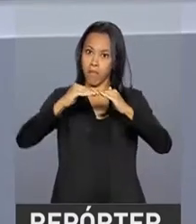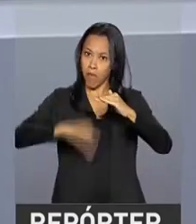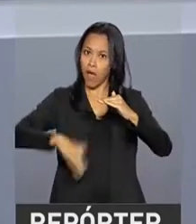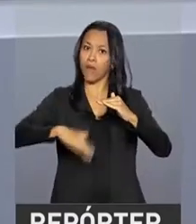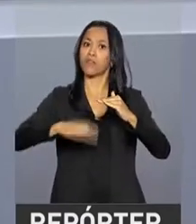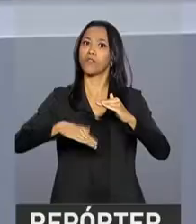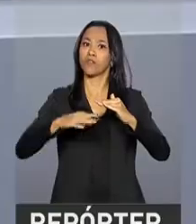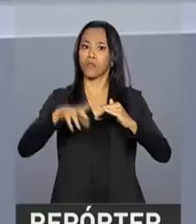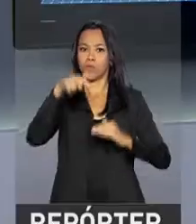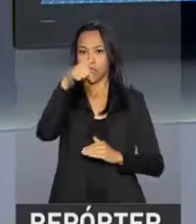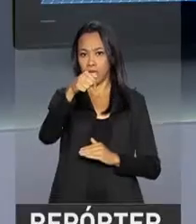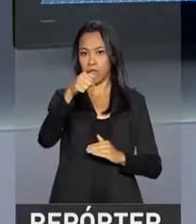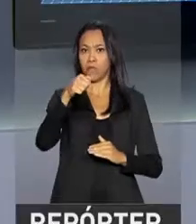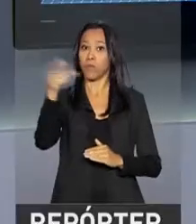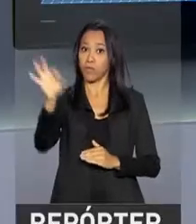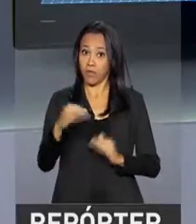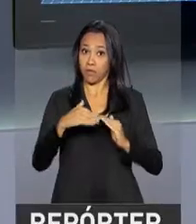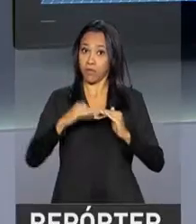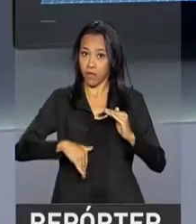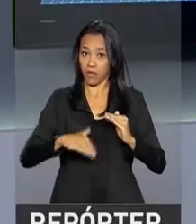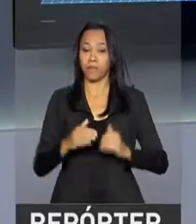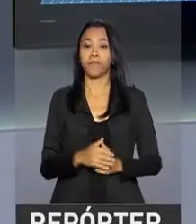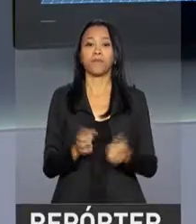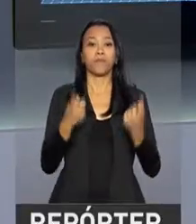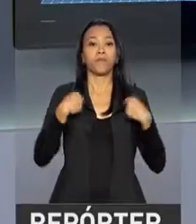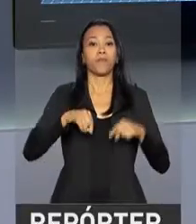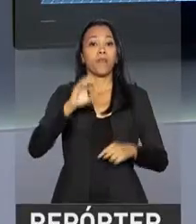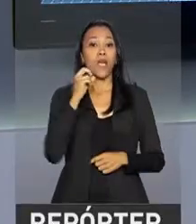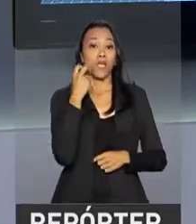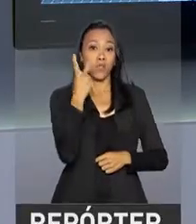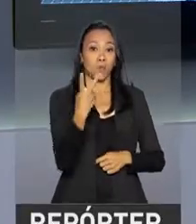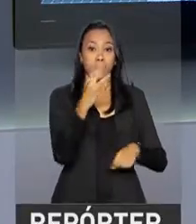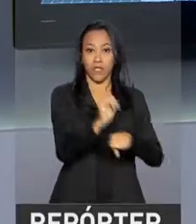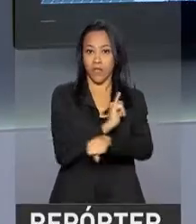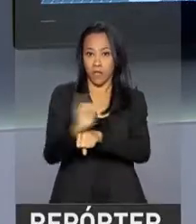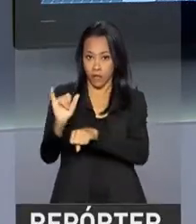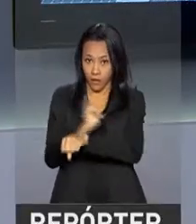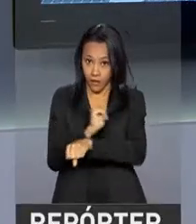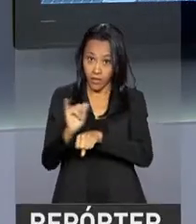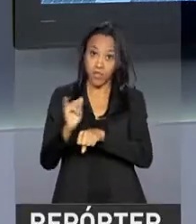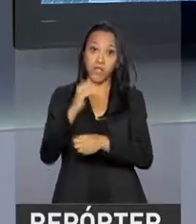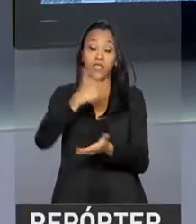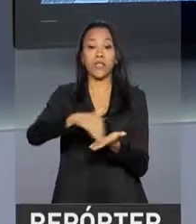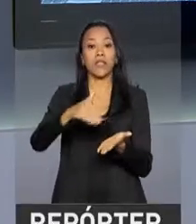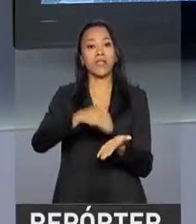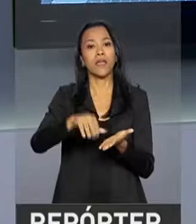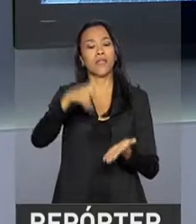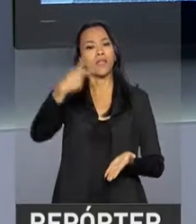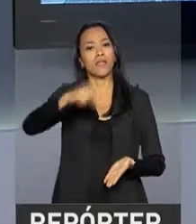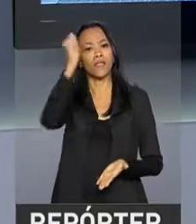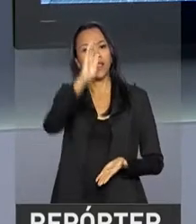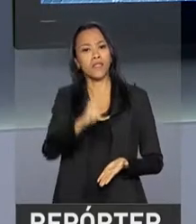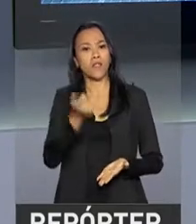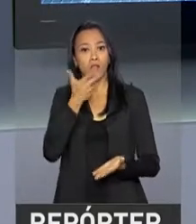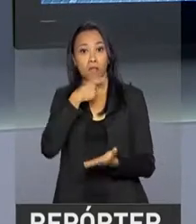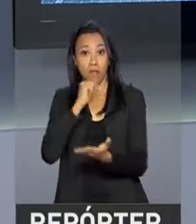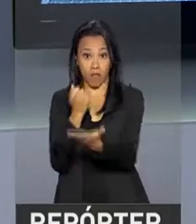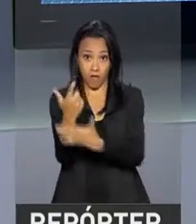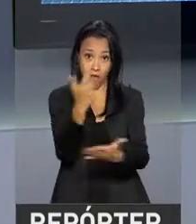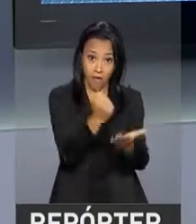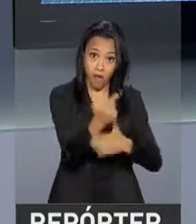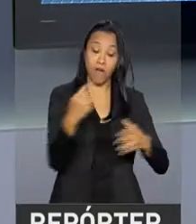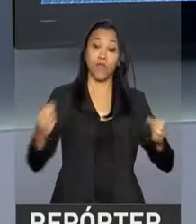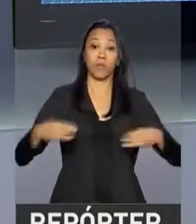7% as duas principais ferramentas de atuação dessa da secretaria nacional do consumidor do ministério da justiça